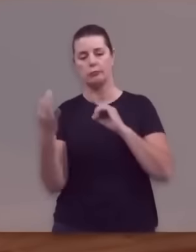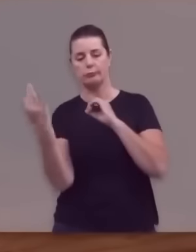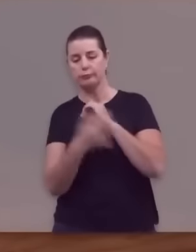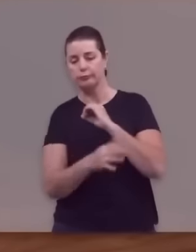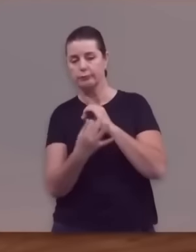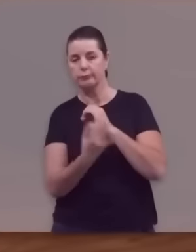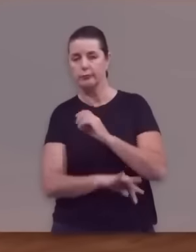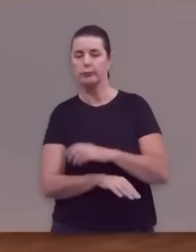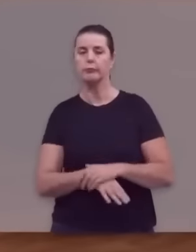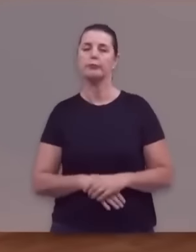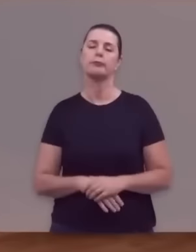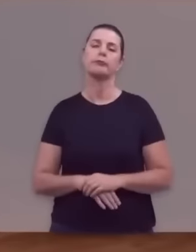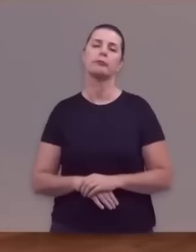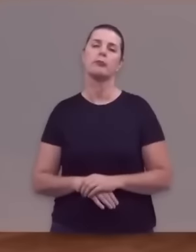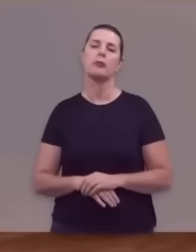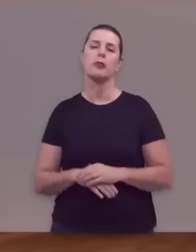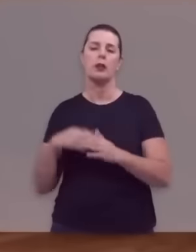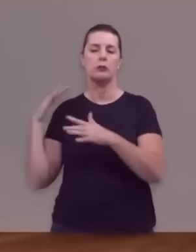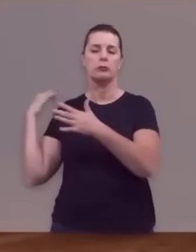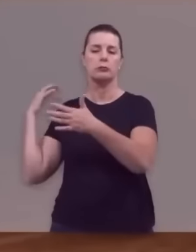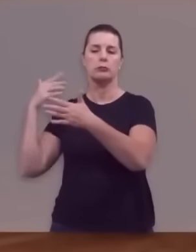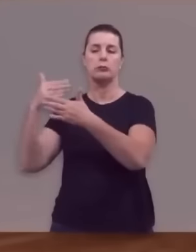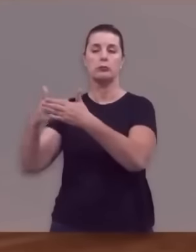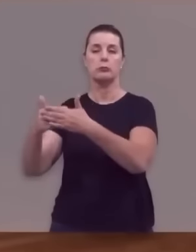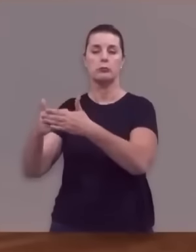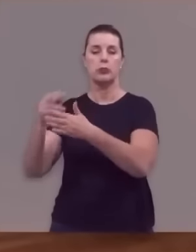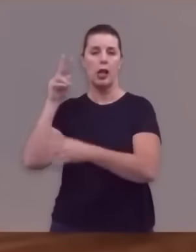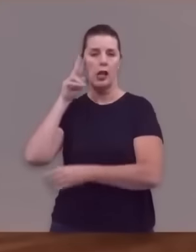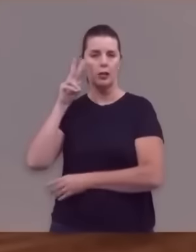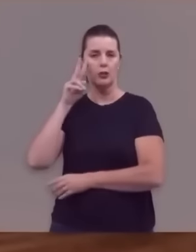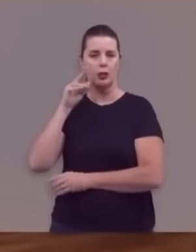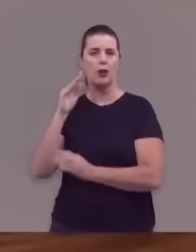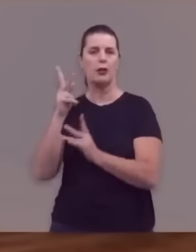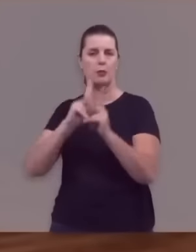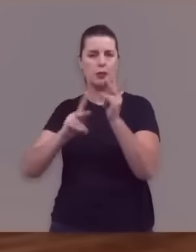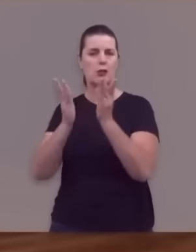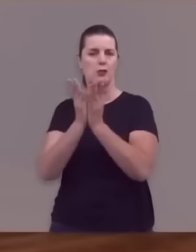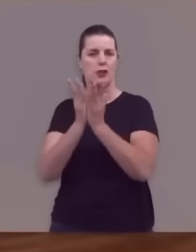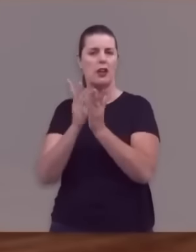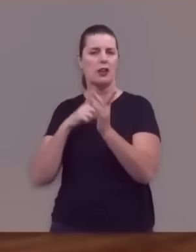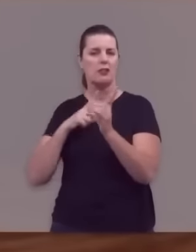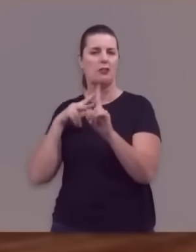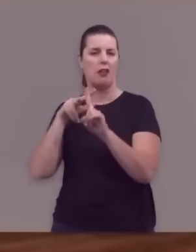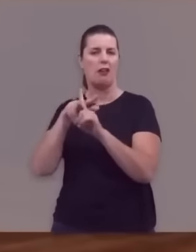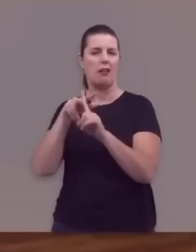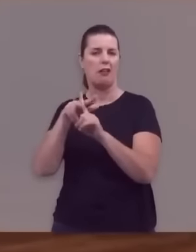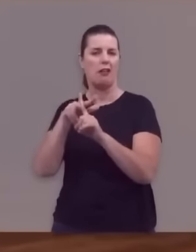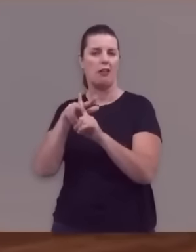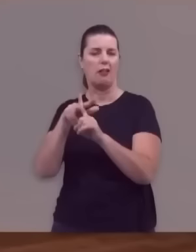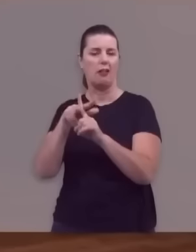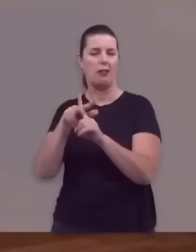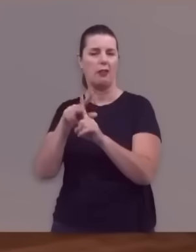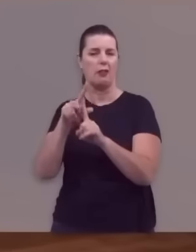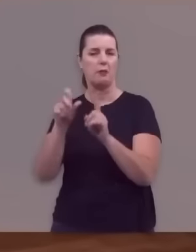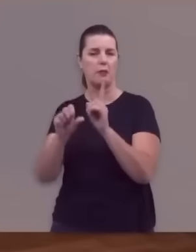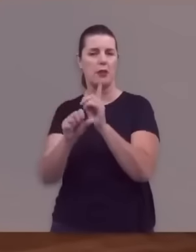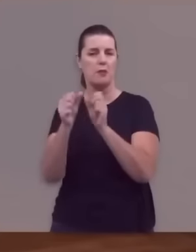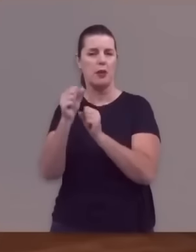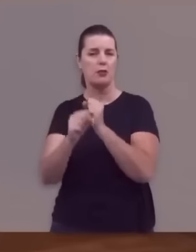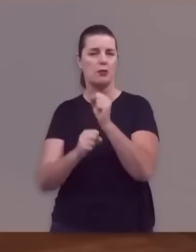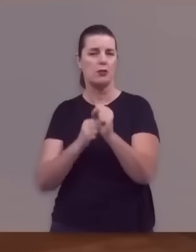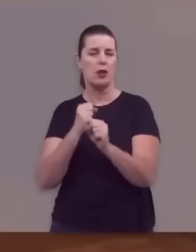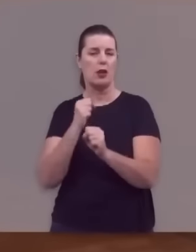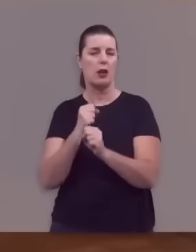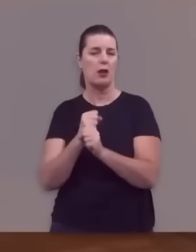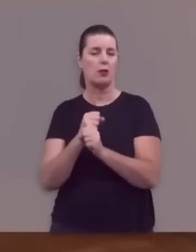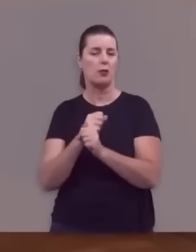torturados e ao longo da história os cristãos têm sido perseguidos no primeiro século